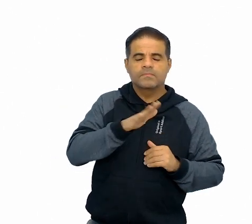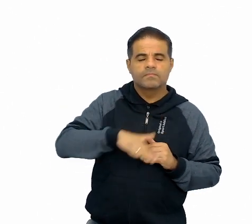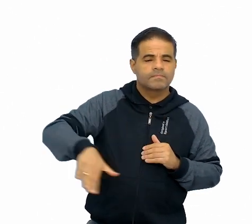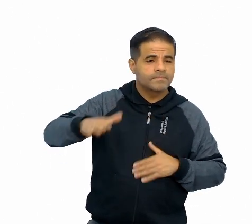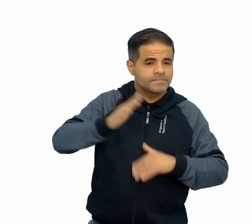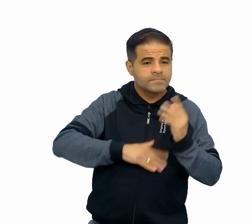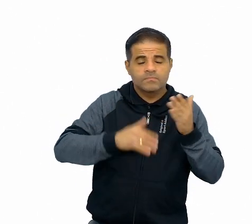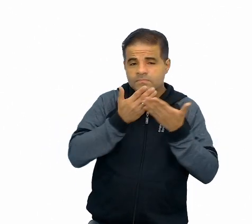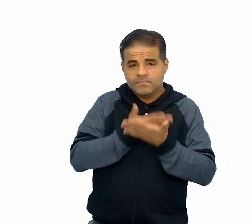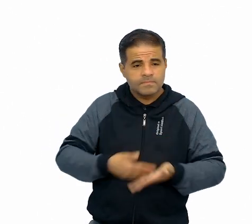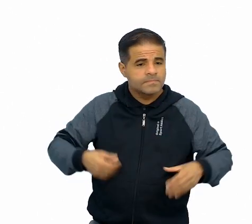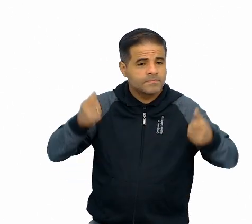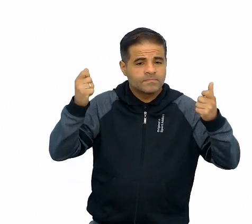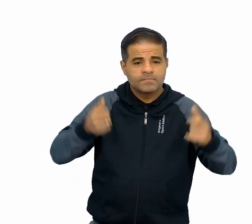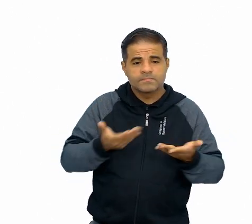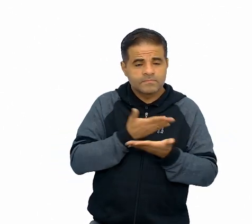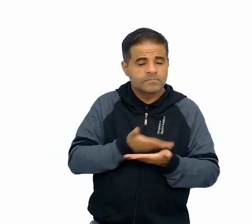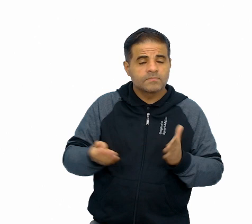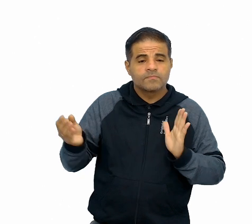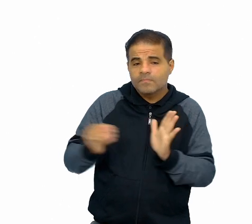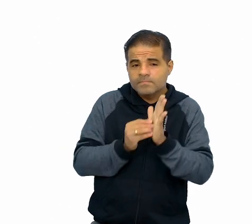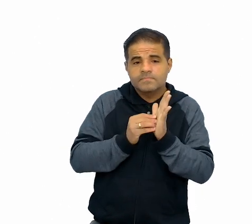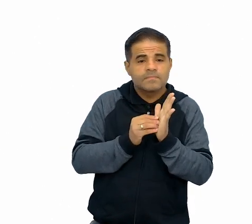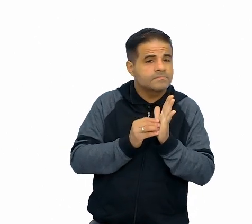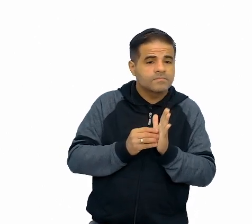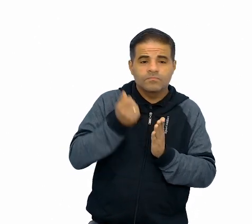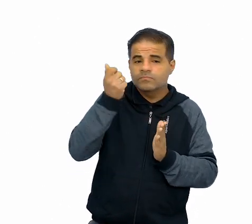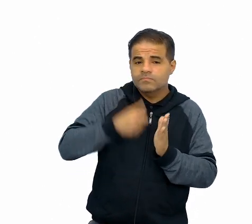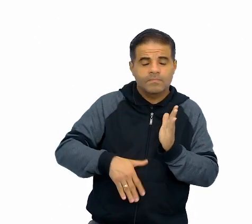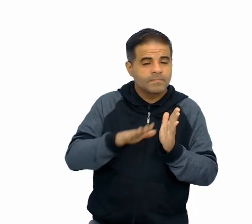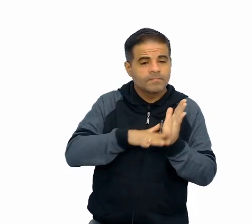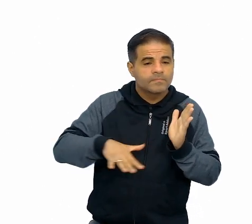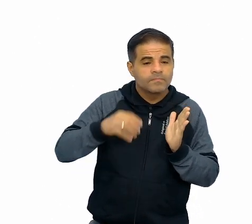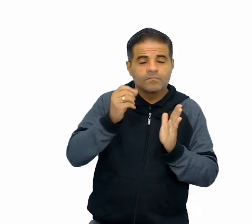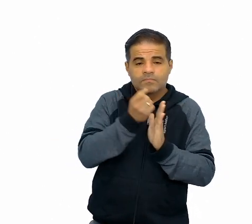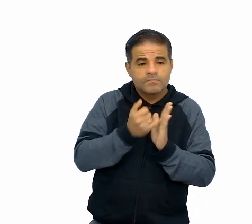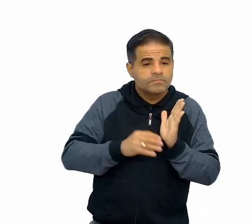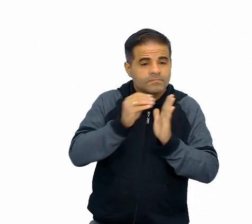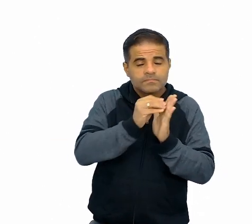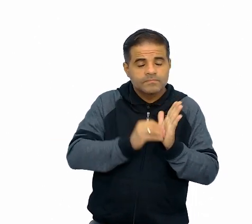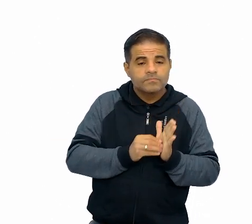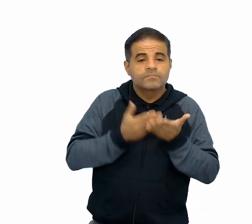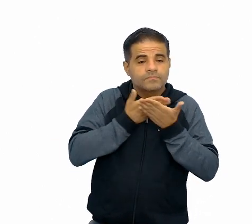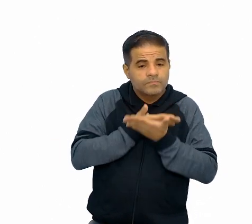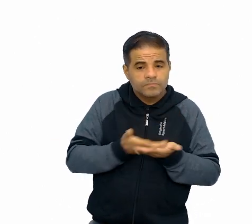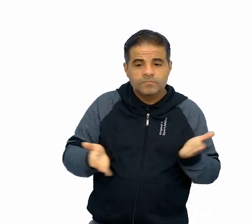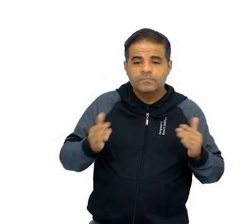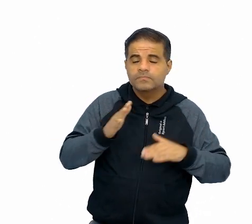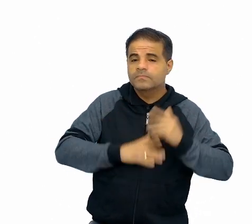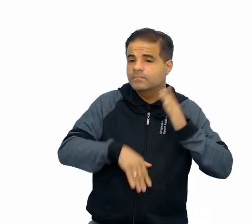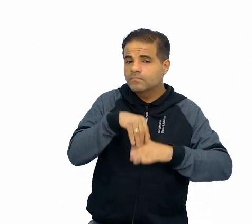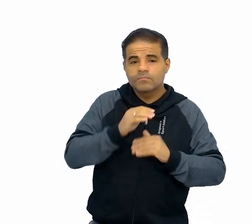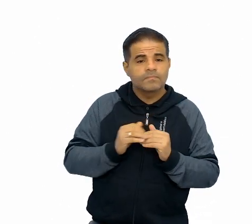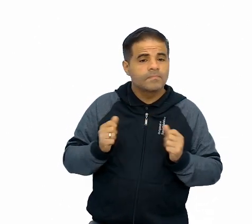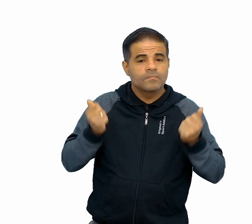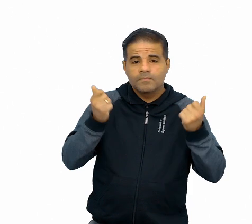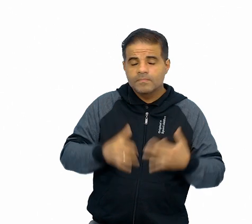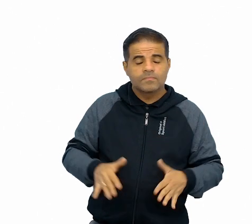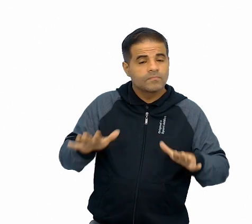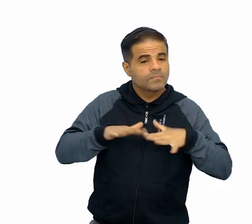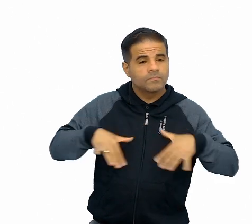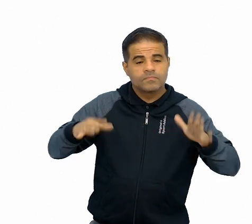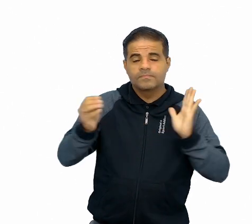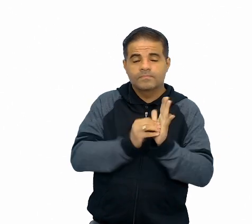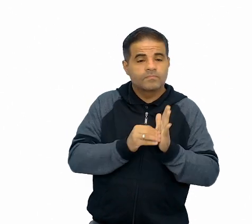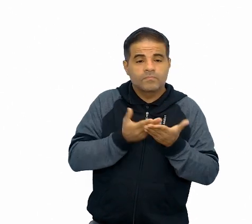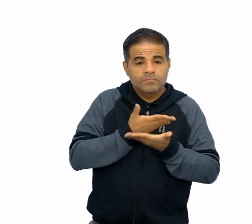a proposta que aparece aí para que vocês analisem e reflitam, né, é que vocês façam o estudo